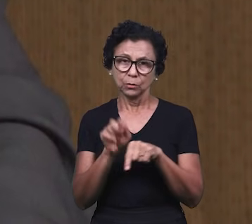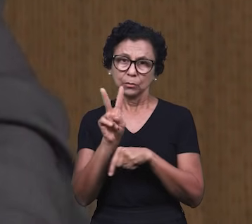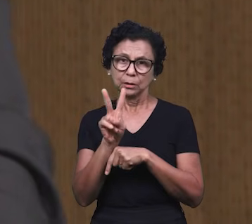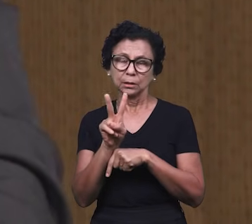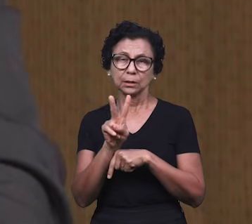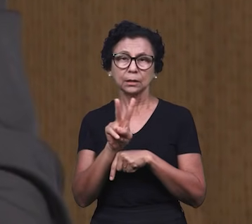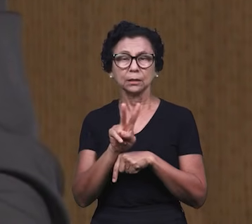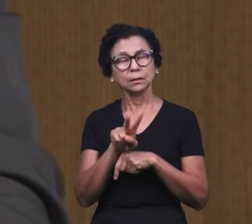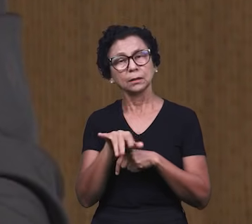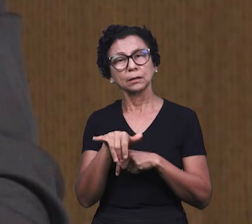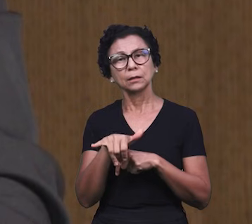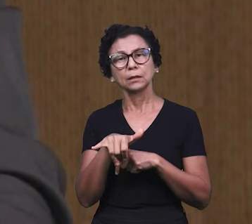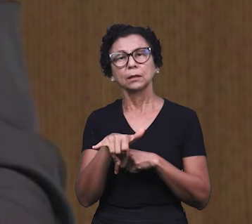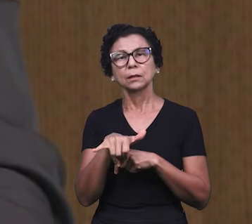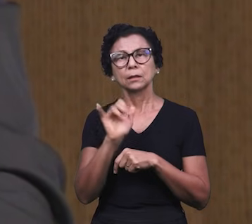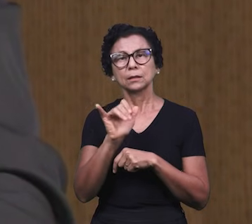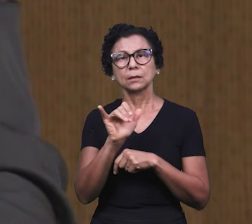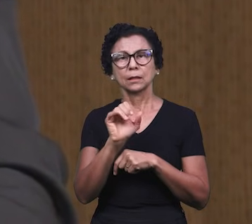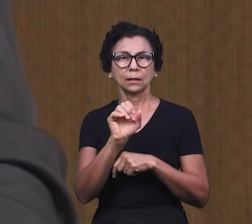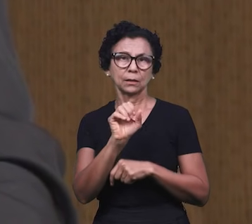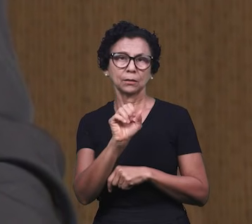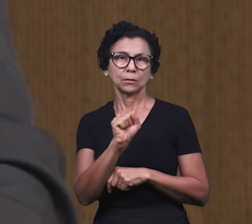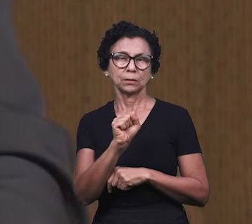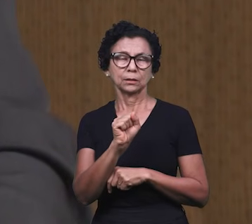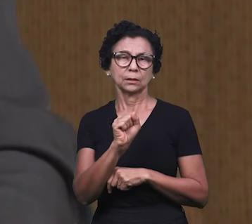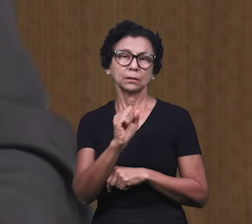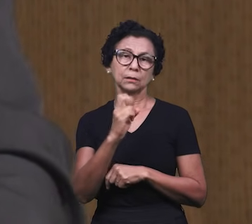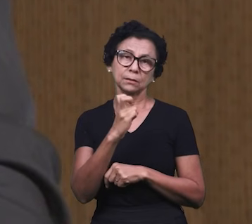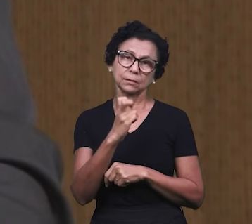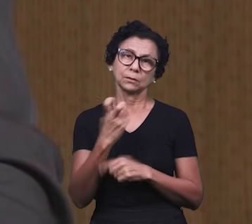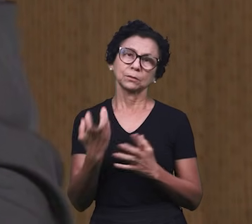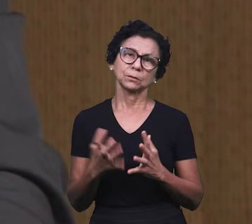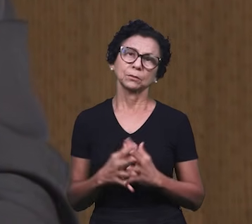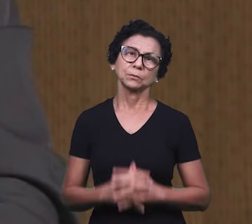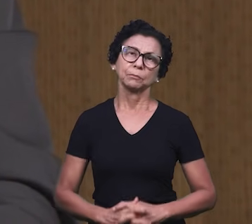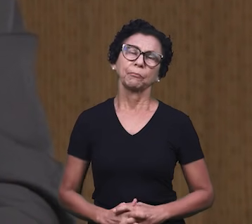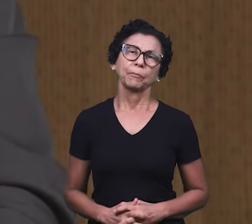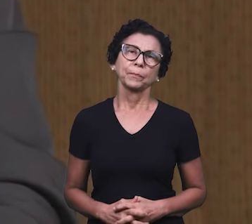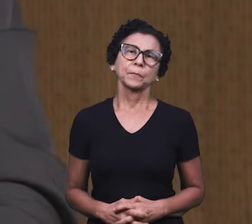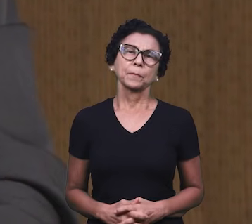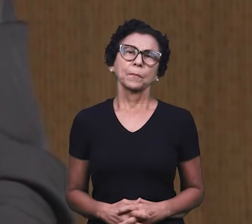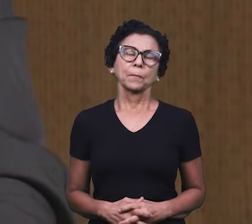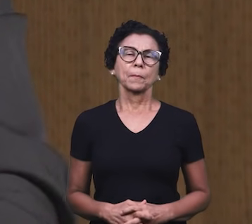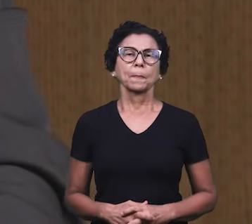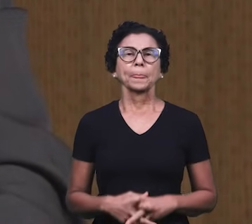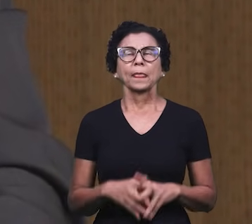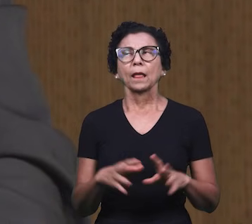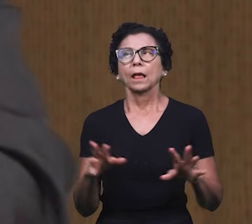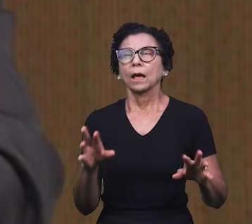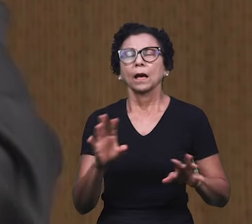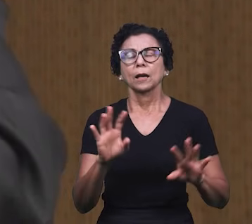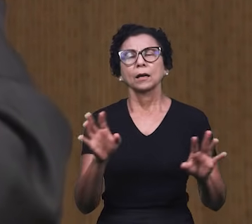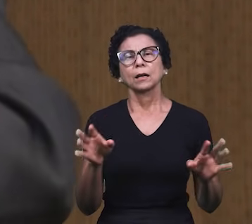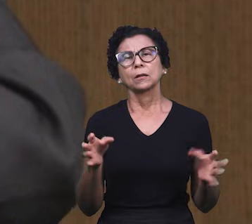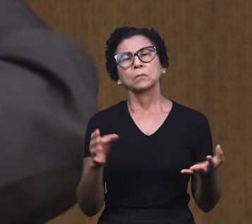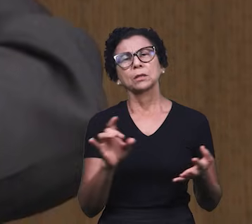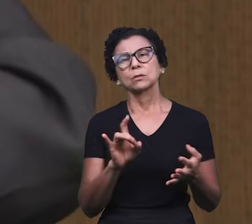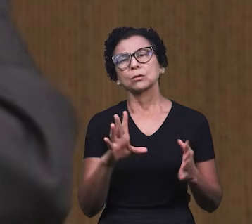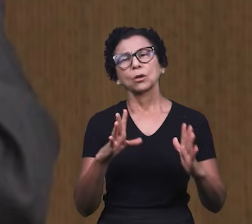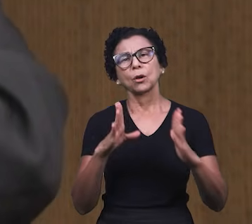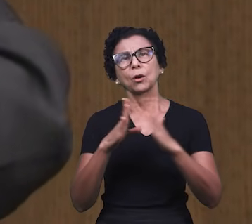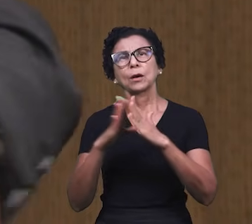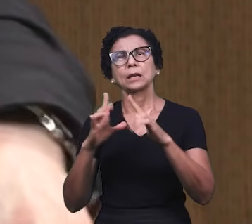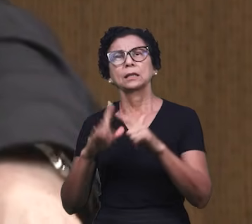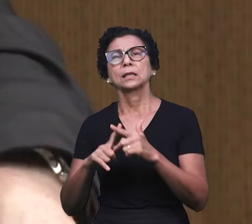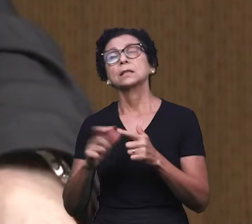outra coisa, e nessa TV por satélite não tem só a igreja. Vamos que num determinado momento a pessoa quer